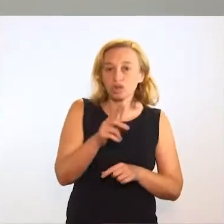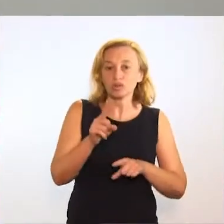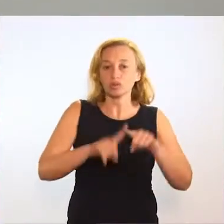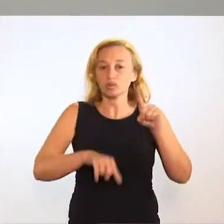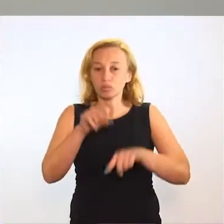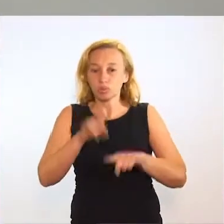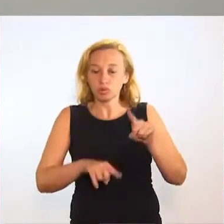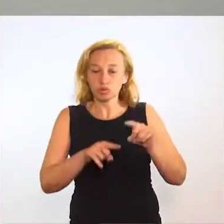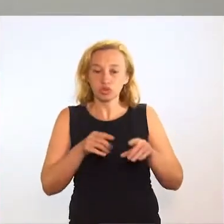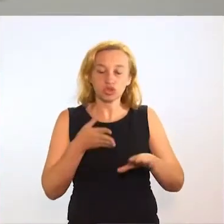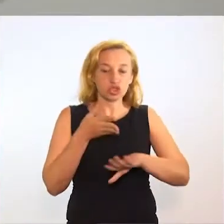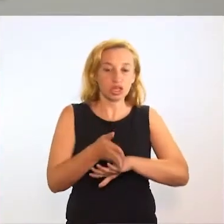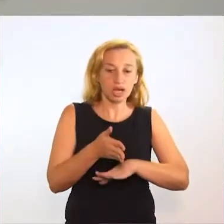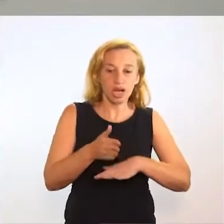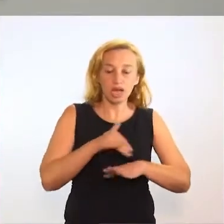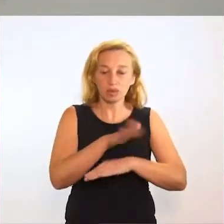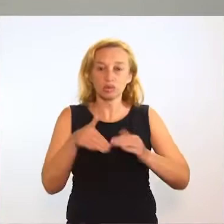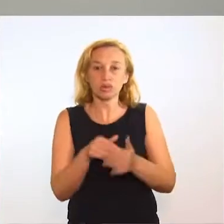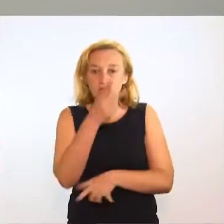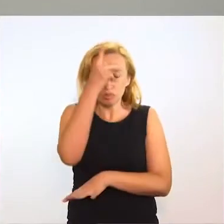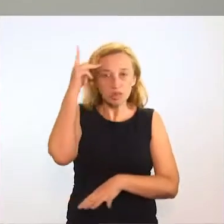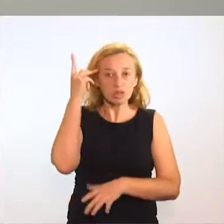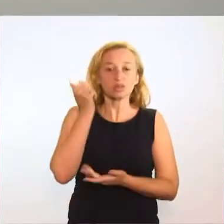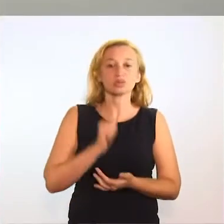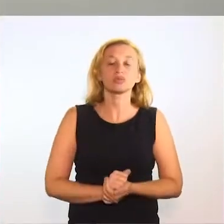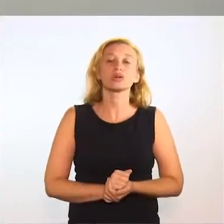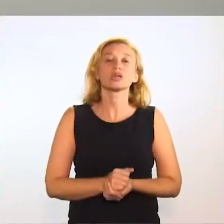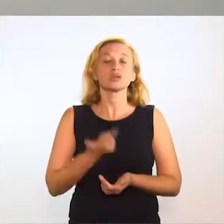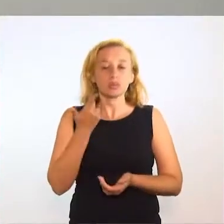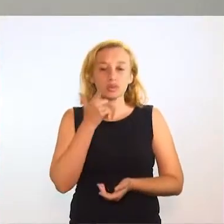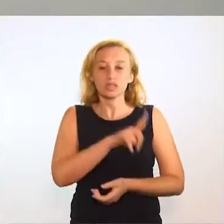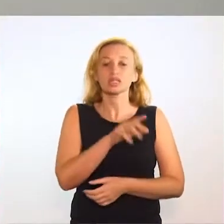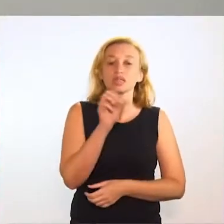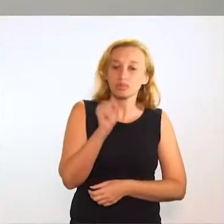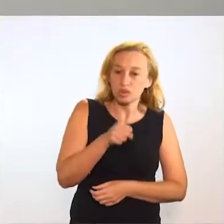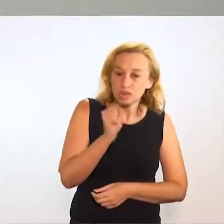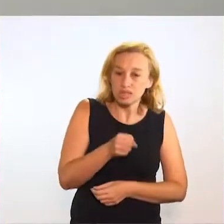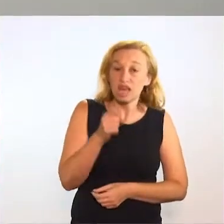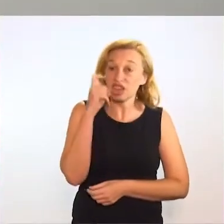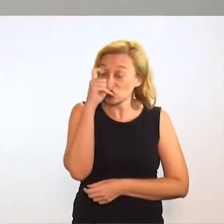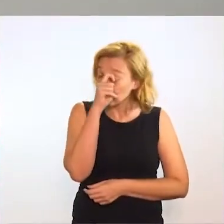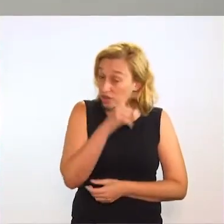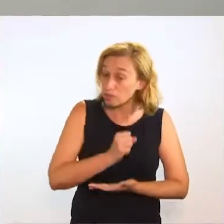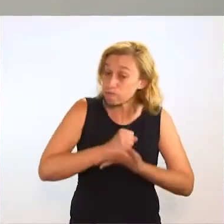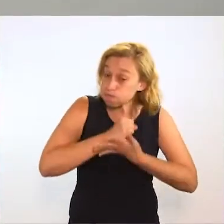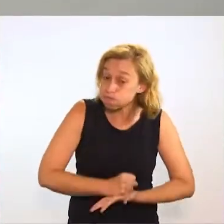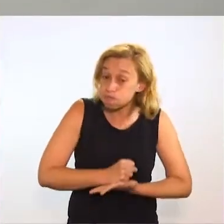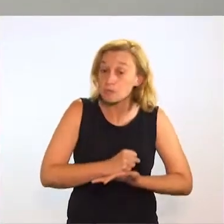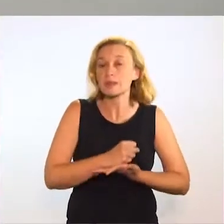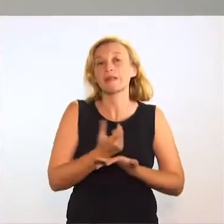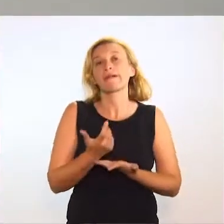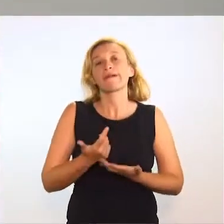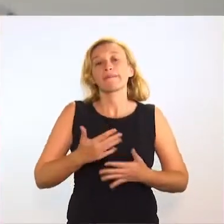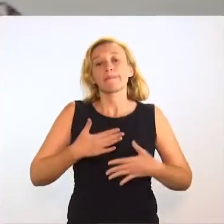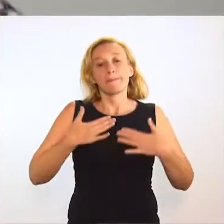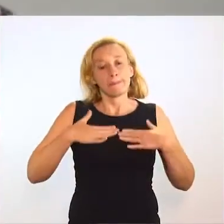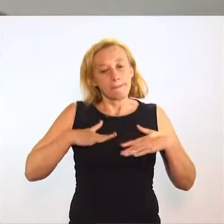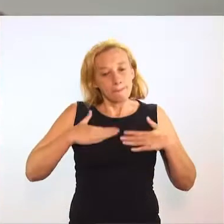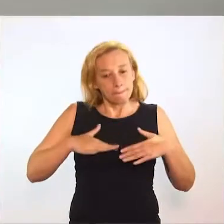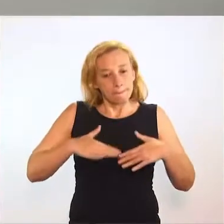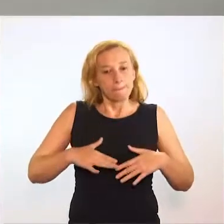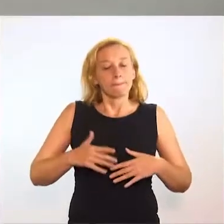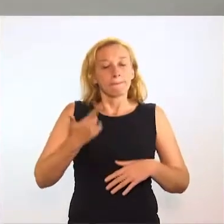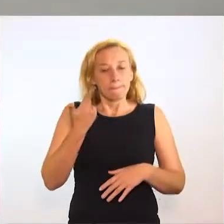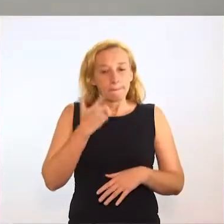o nosso produto chegasse a todo mundo. Então, é muito bacana ver que a gente sim dá conta, é muito difícil, às vezes é um pouco pesado, a gente tem que dar